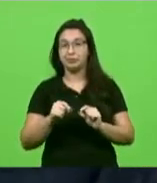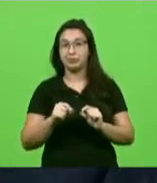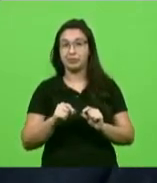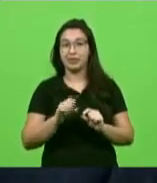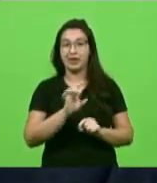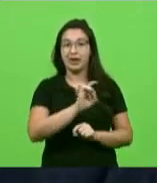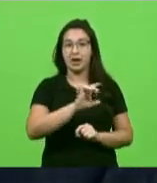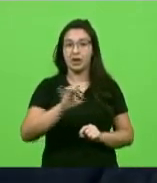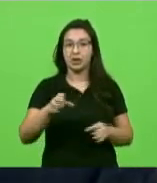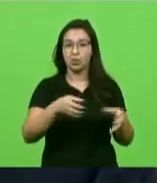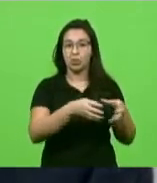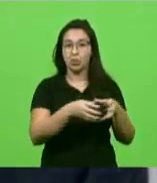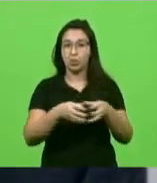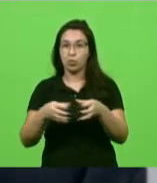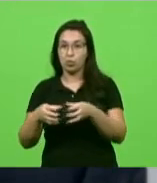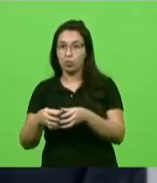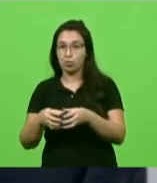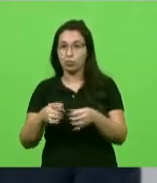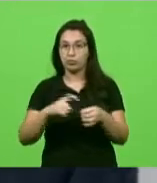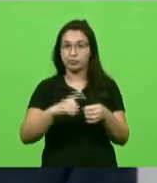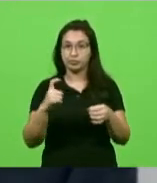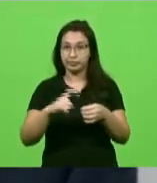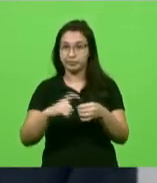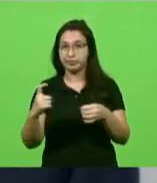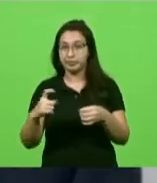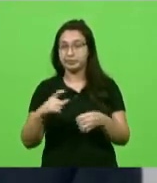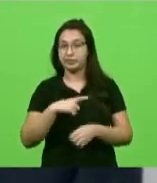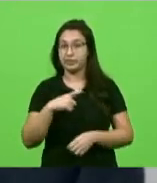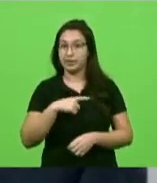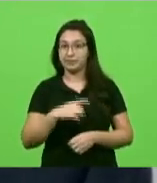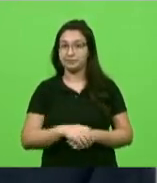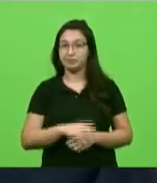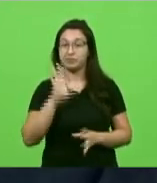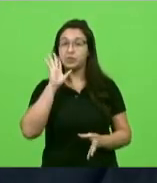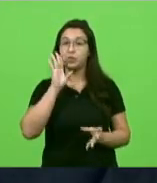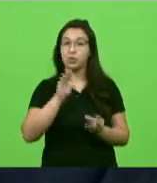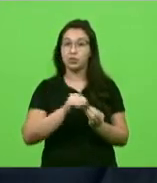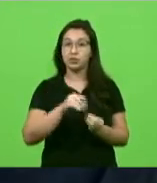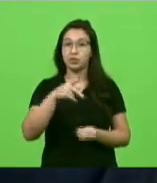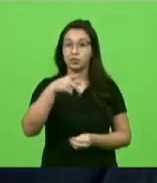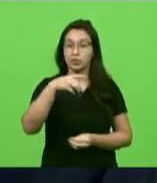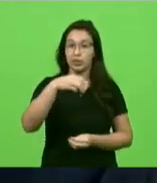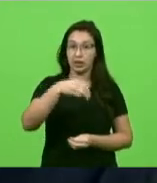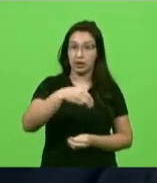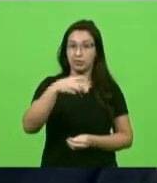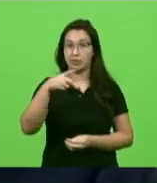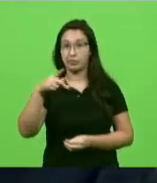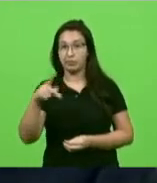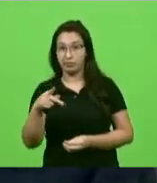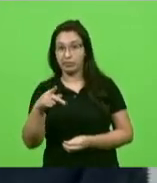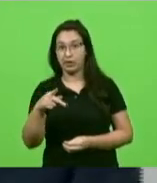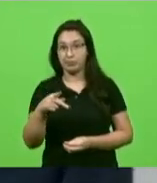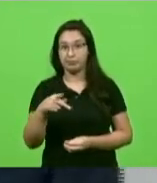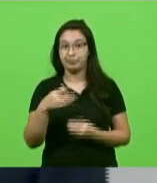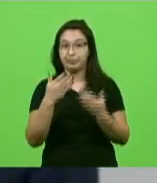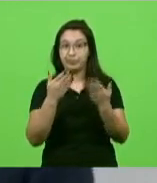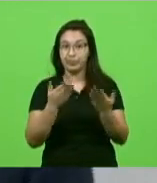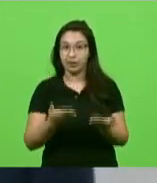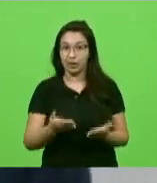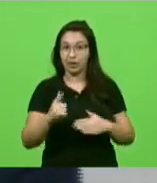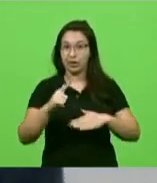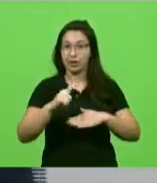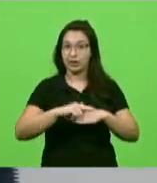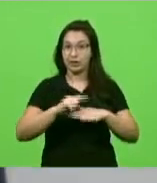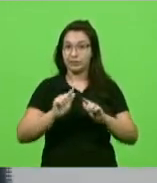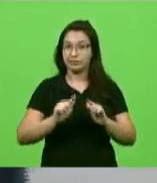instâncias, no qual, obviamente, a conclusão do MP a respeito do ato do